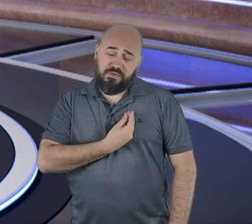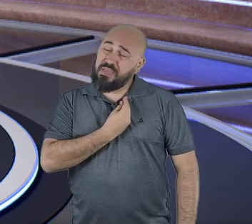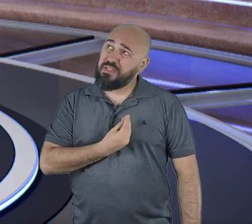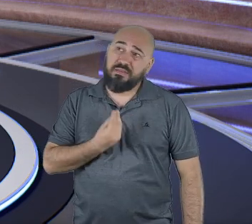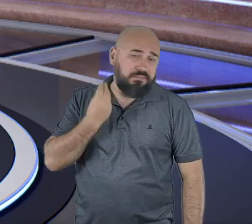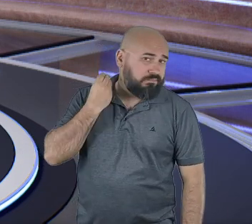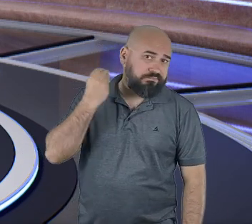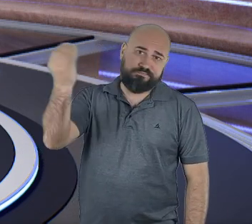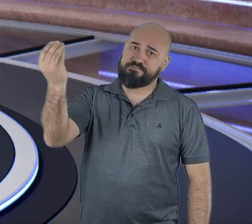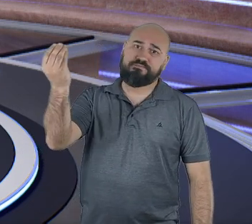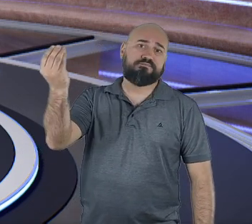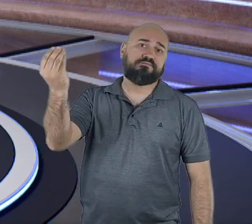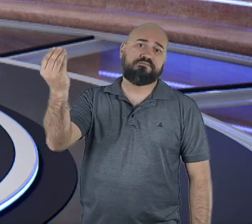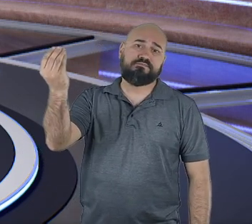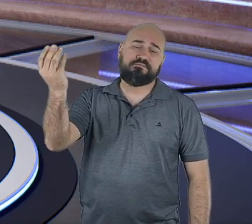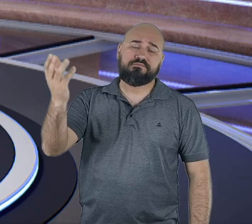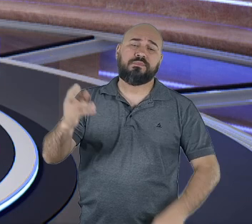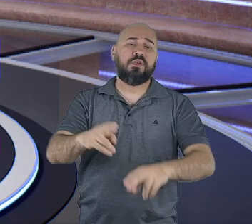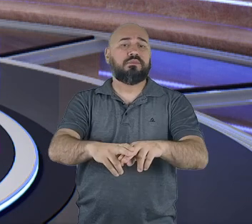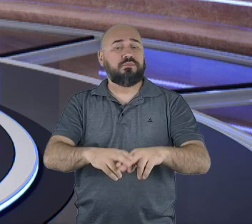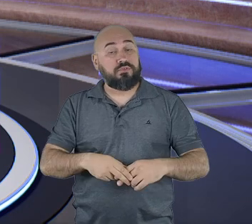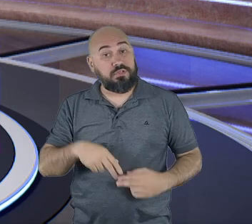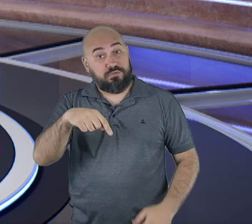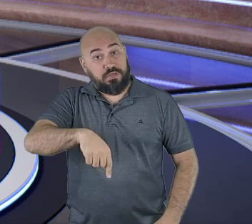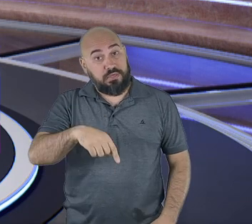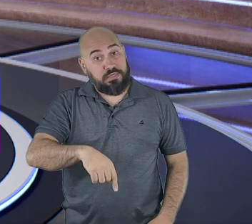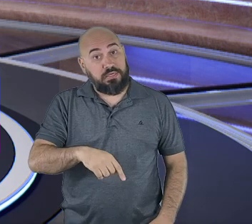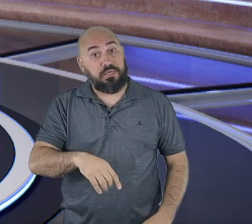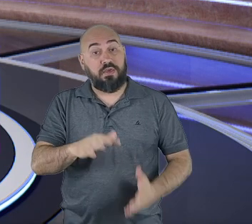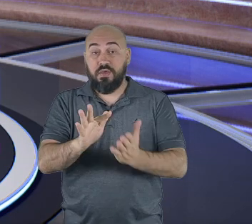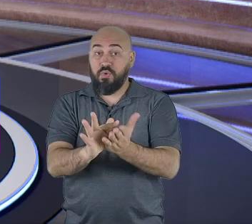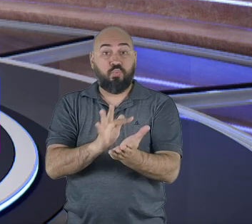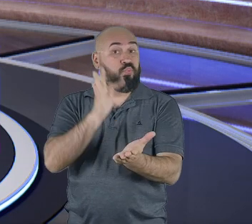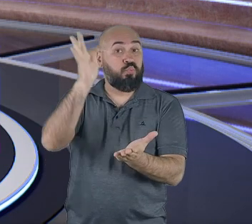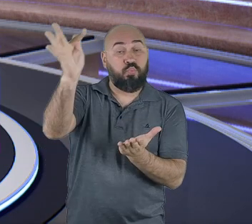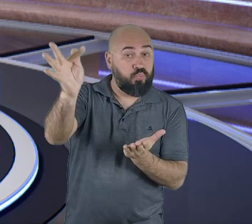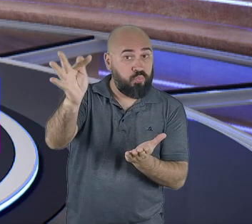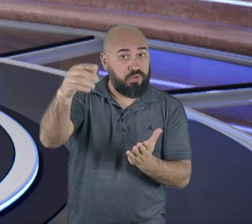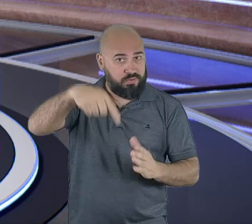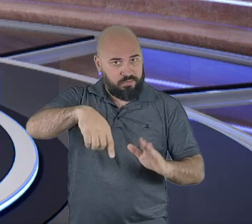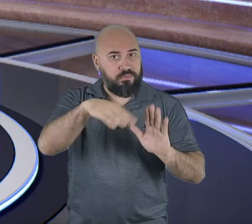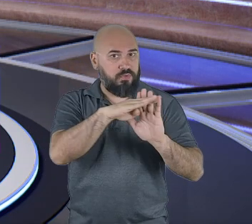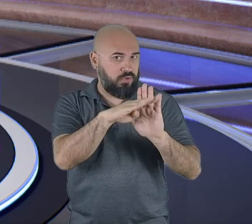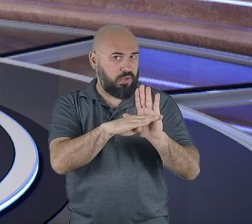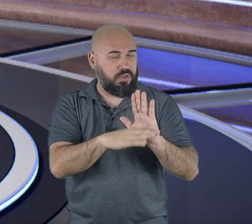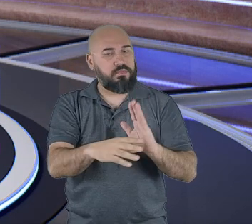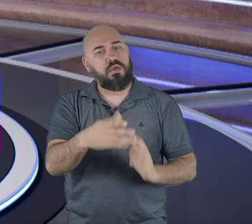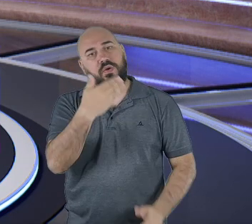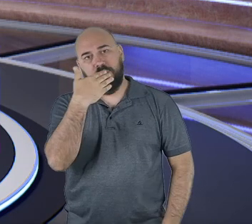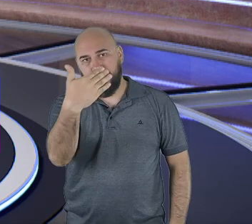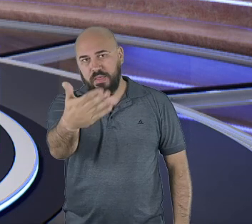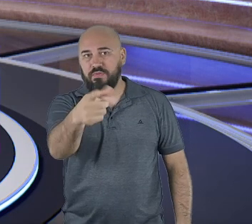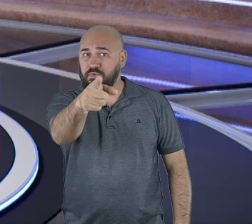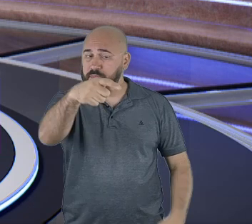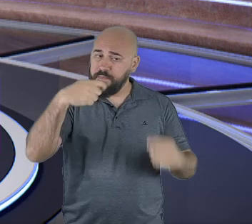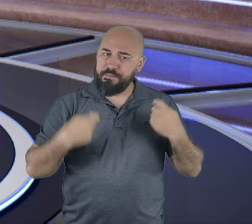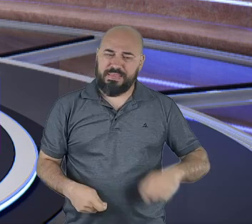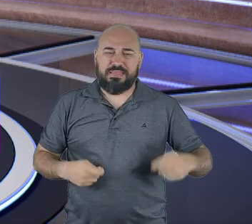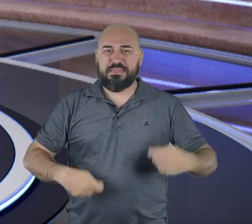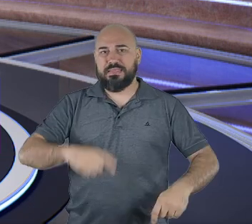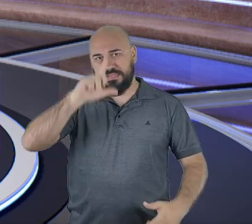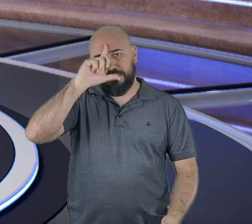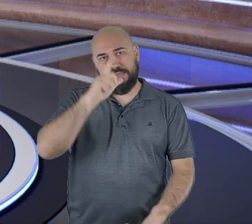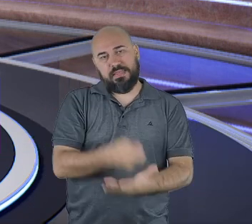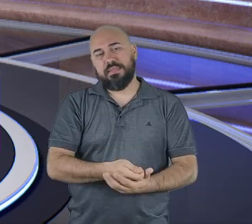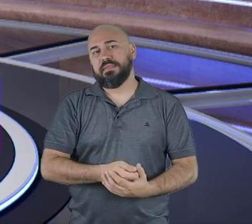Deus. É por isso que aqui no Arena do Futuro eu sempre insisto para você tomar uma decisão.